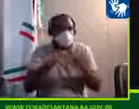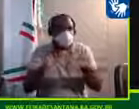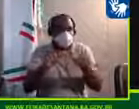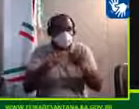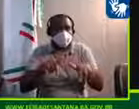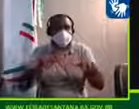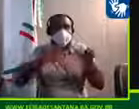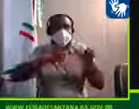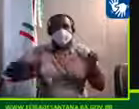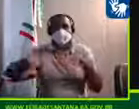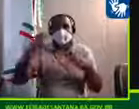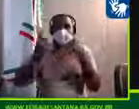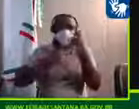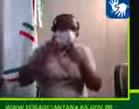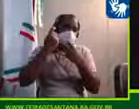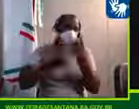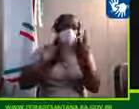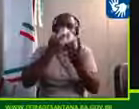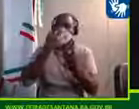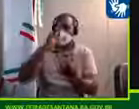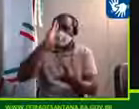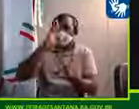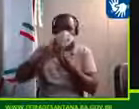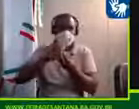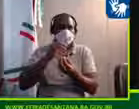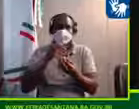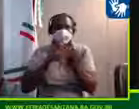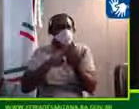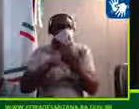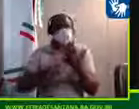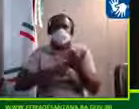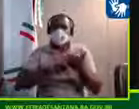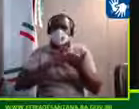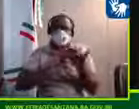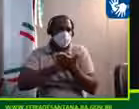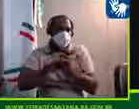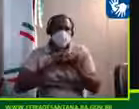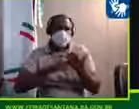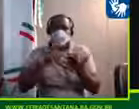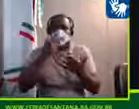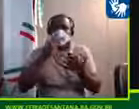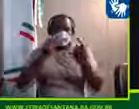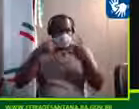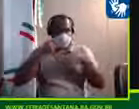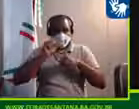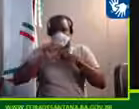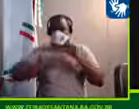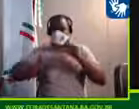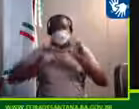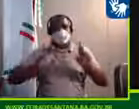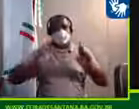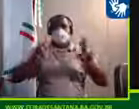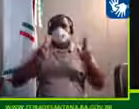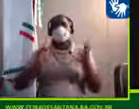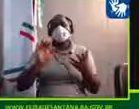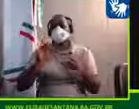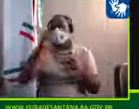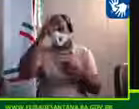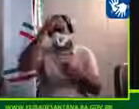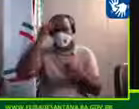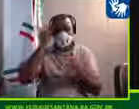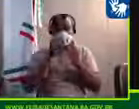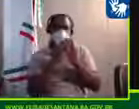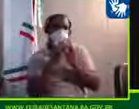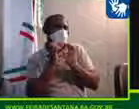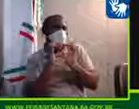em tratamentos que são comprovadamente ineficazes e que podem causar efeitos colaterais. A Prefeitura solicitou essa